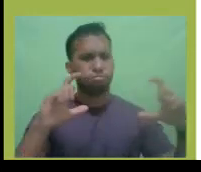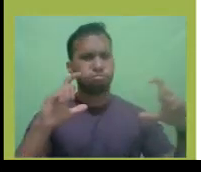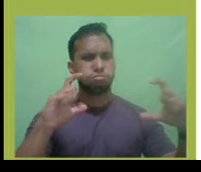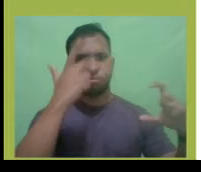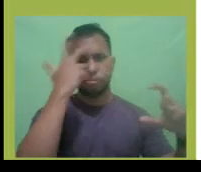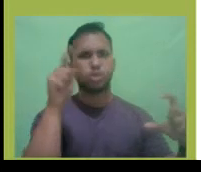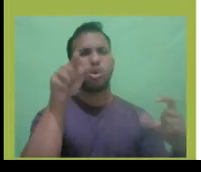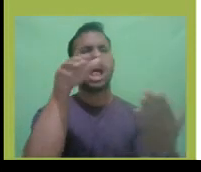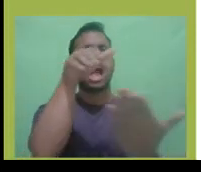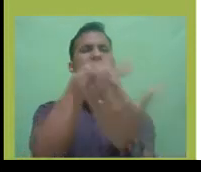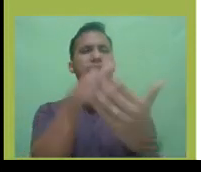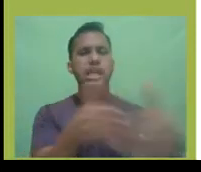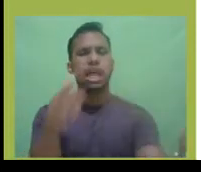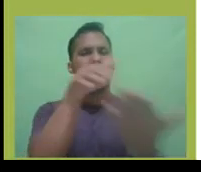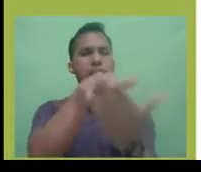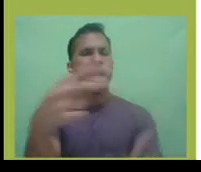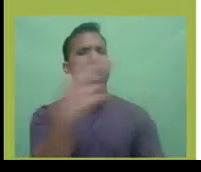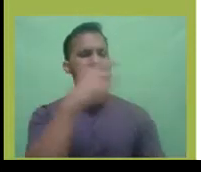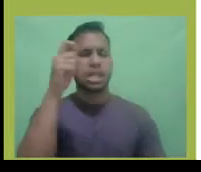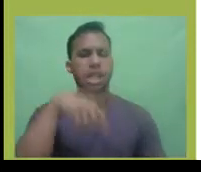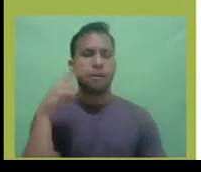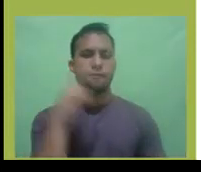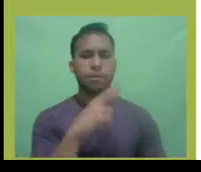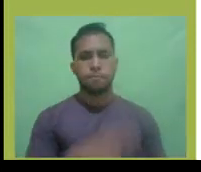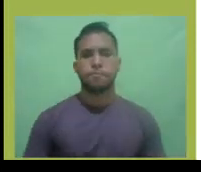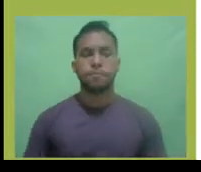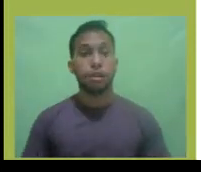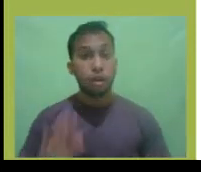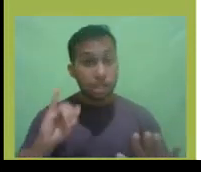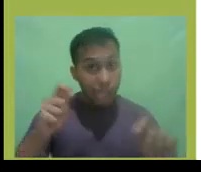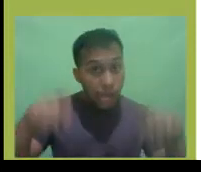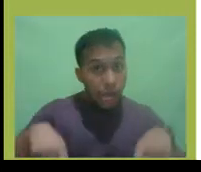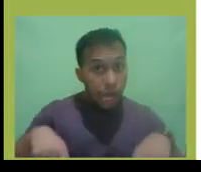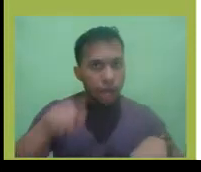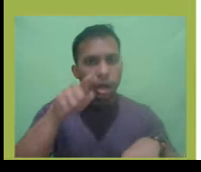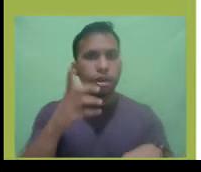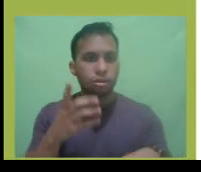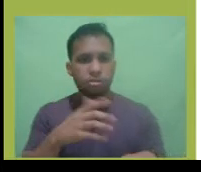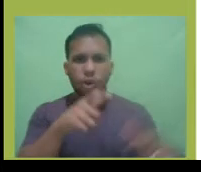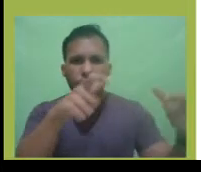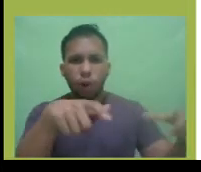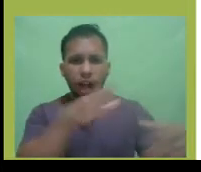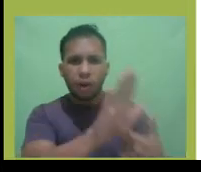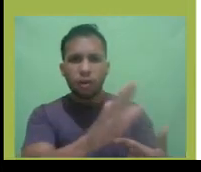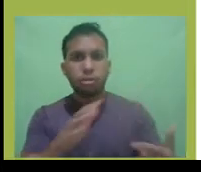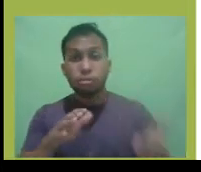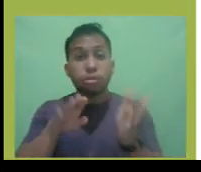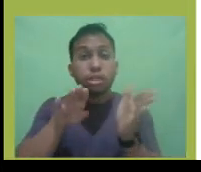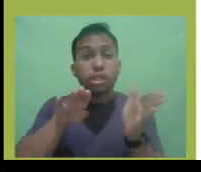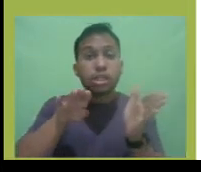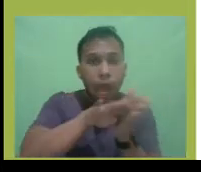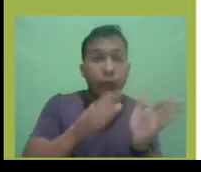fundo da sala. Se for possível, chegue com antecedência no local onde será a sua apresentação e projete